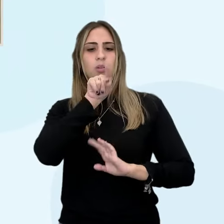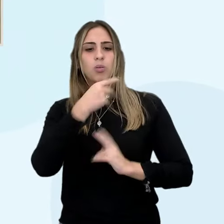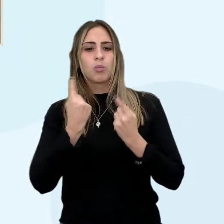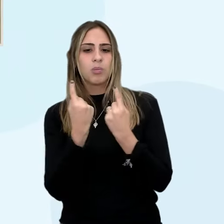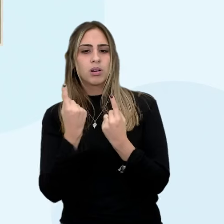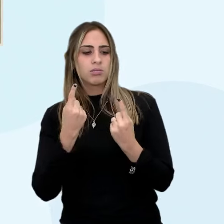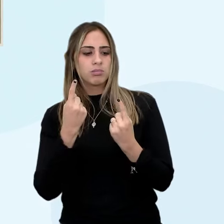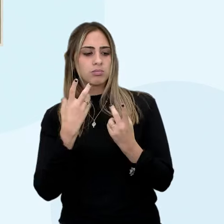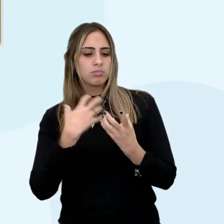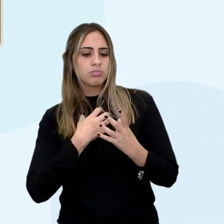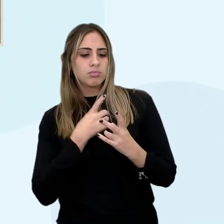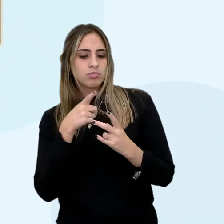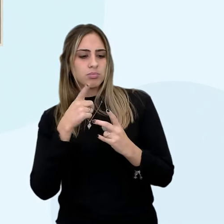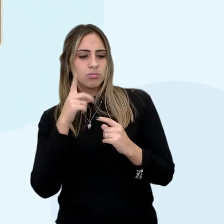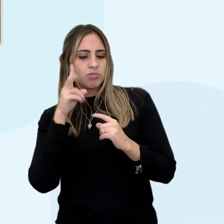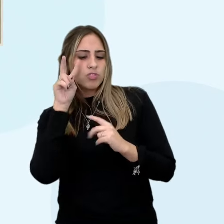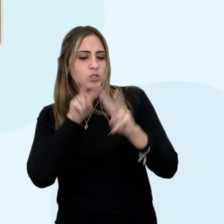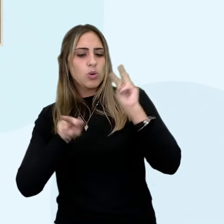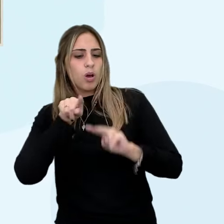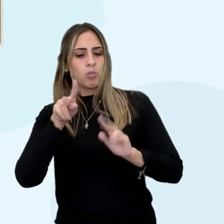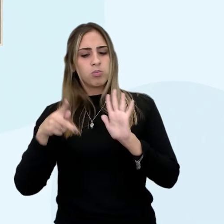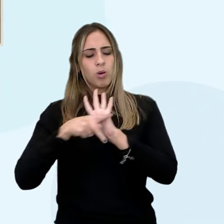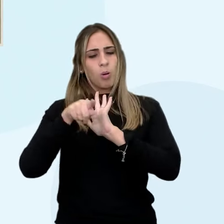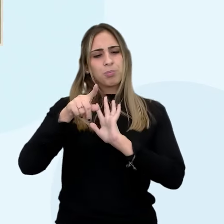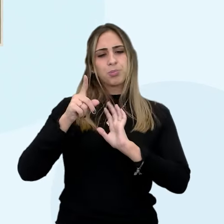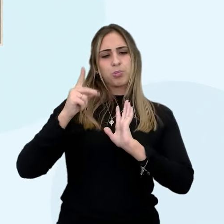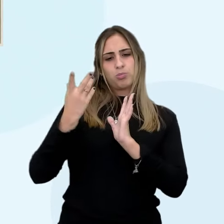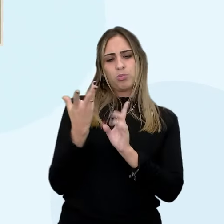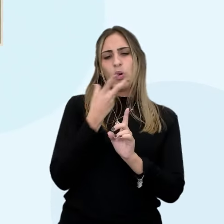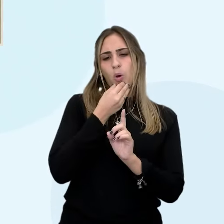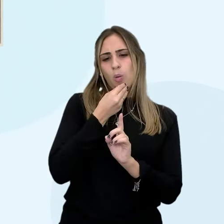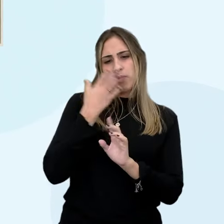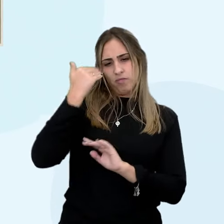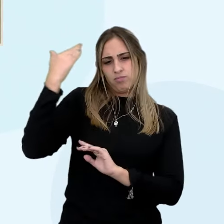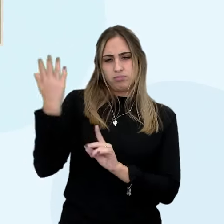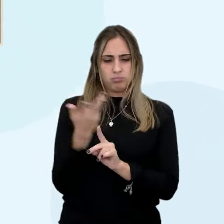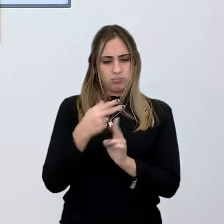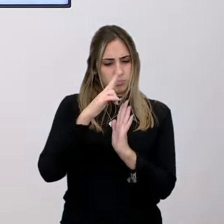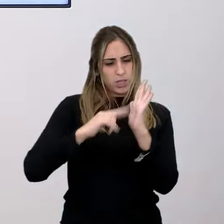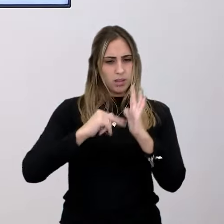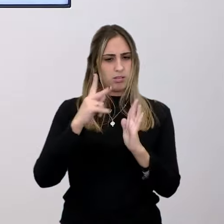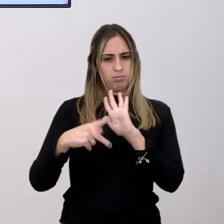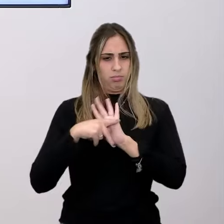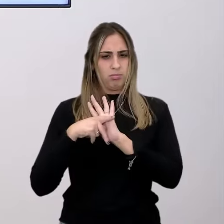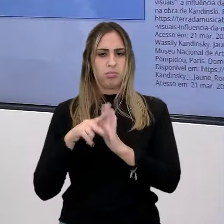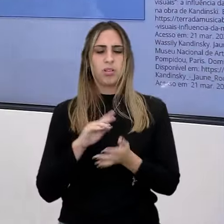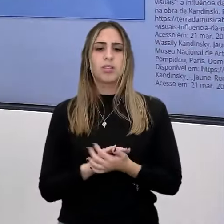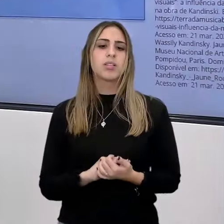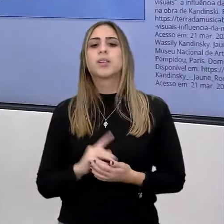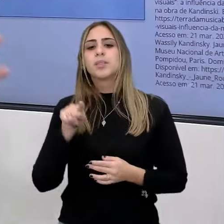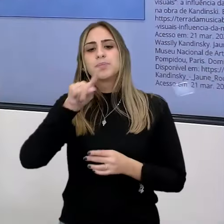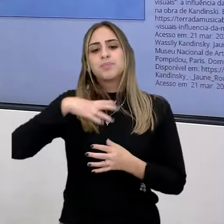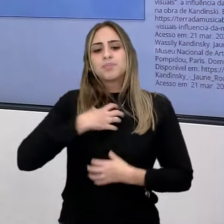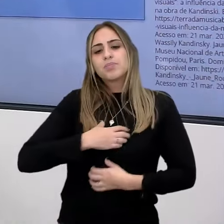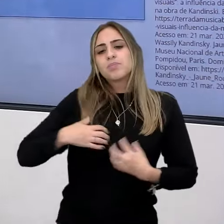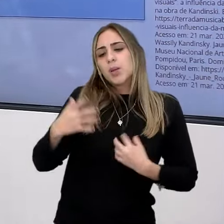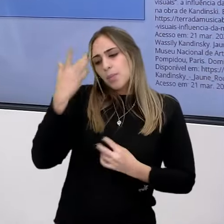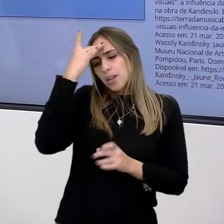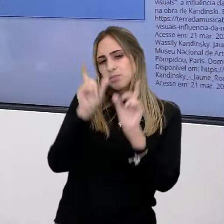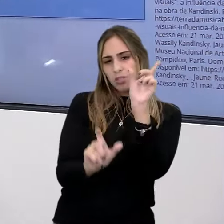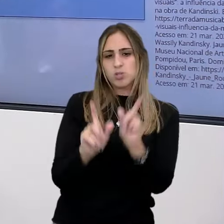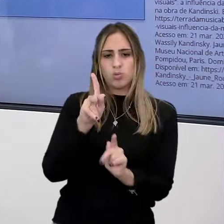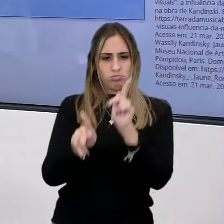pessoal da obra do artista e aqui a gente tem a questão da mescla de sensações com o público o candidato